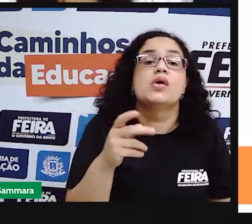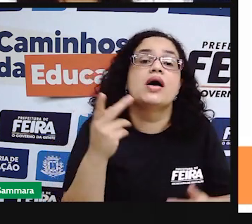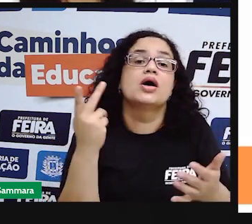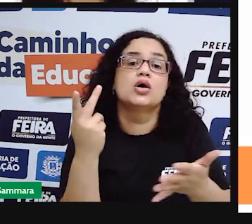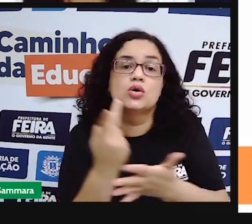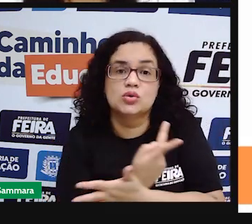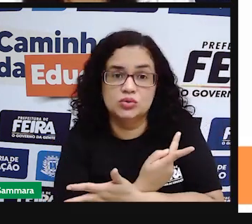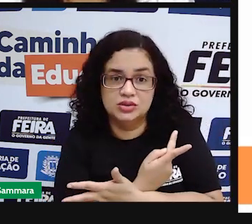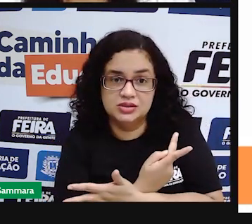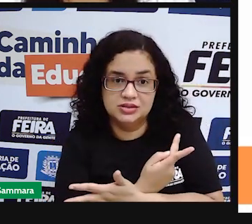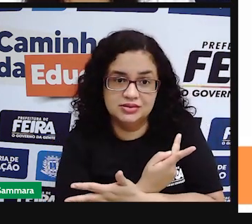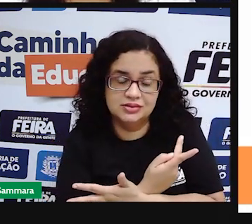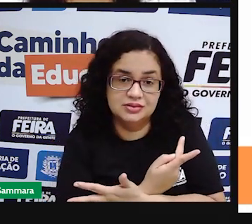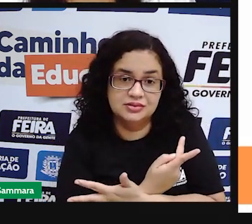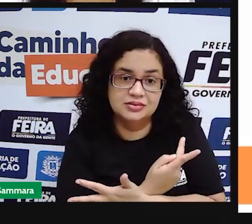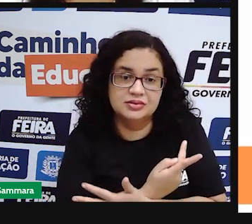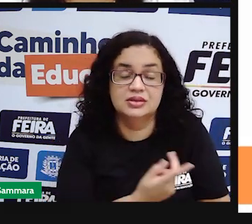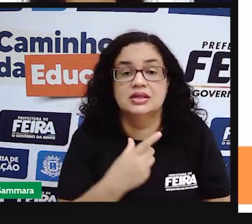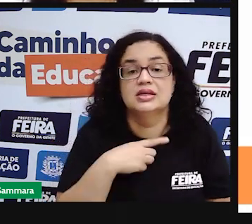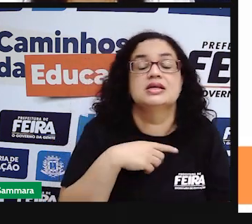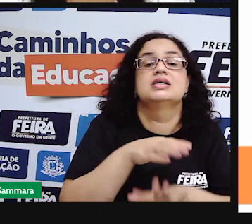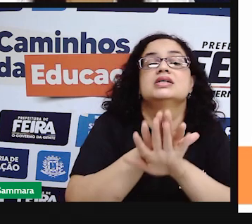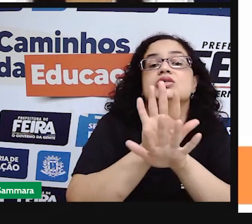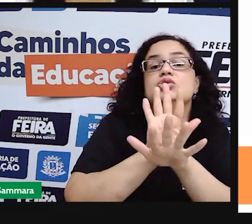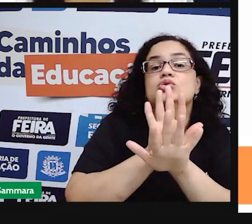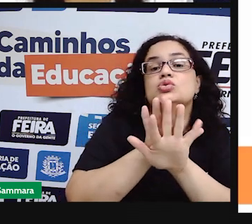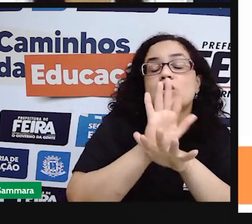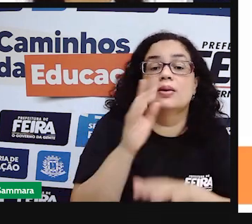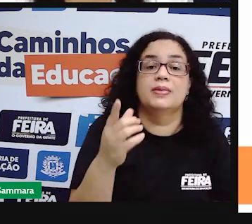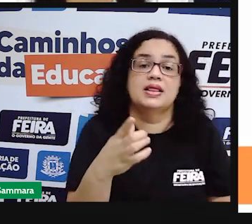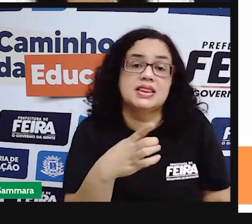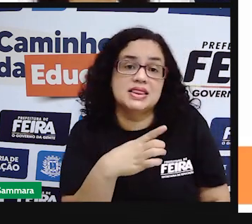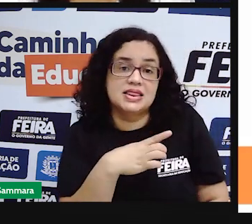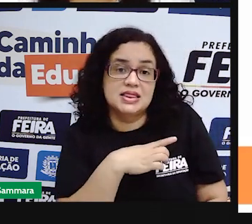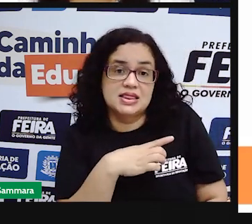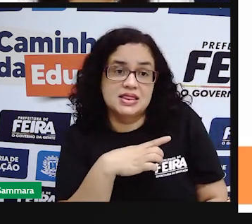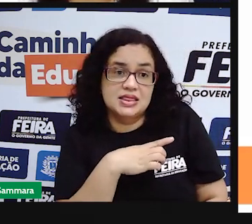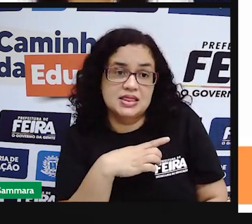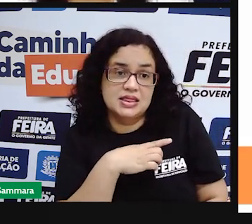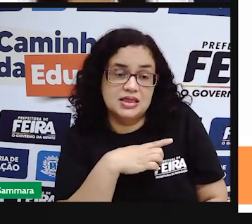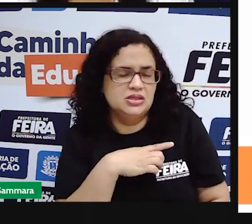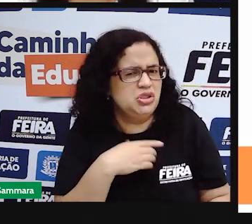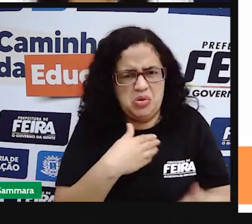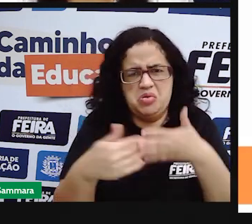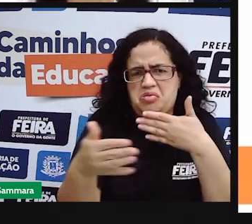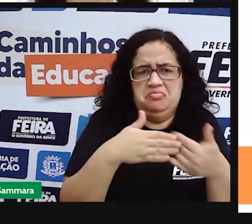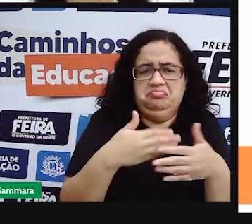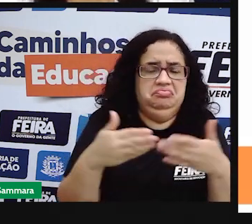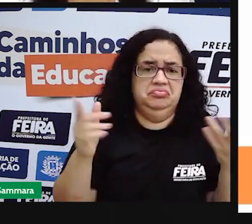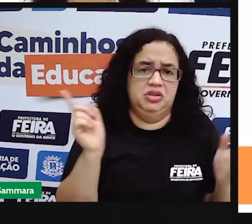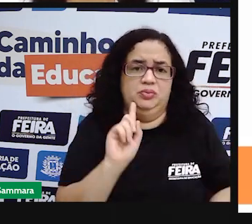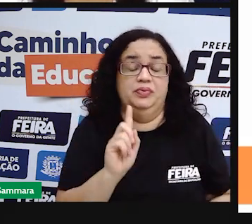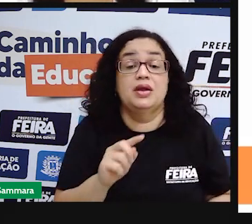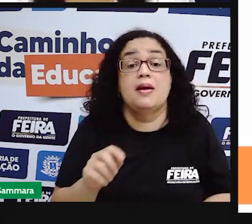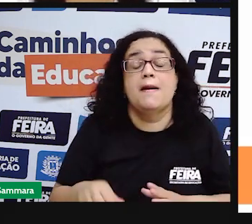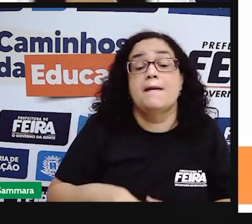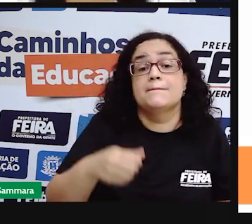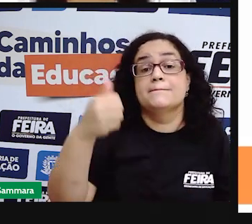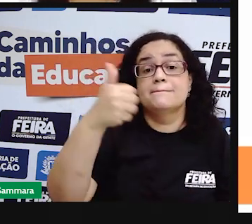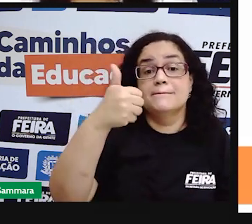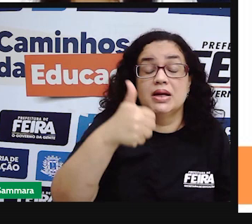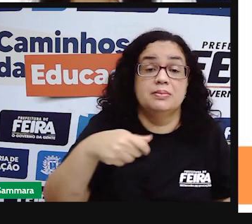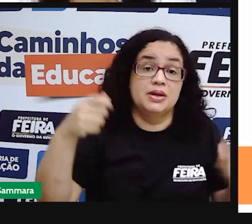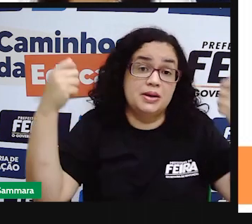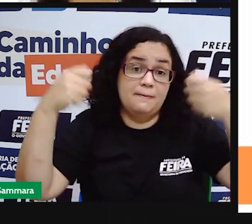acontece, né, para que essa sombra ela apareça? Ela aparece de qualquer forma? Não. Primeiro, precisa da fonte